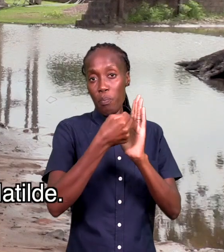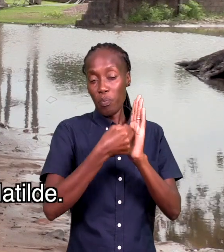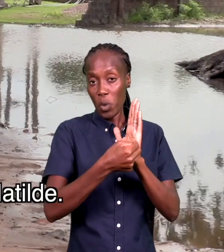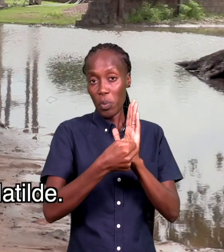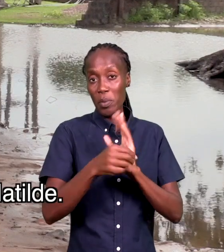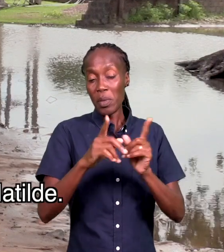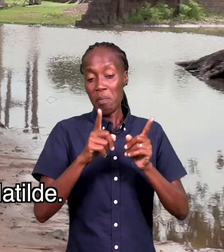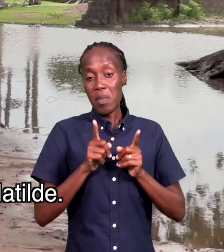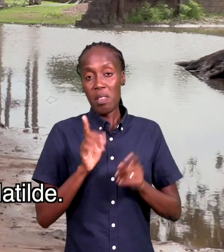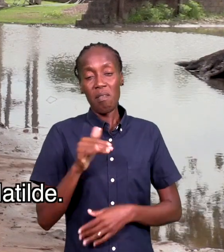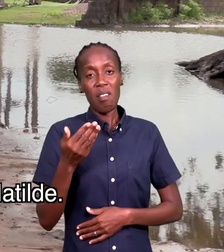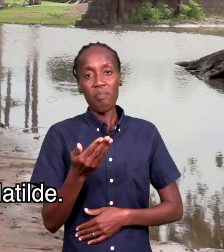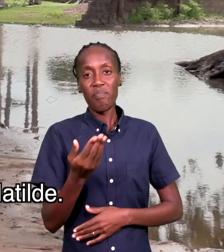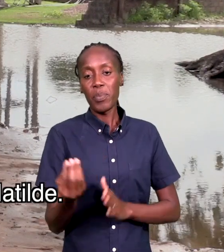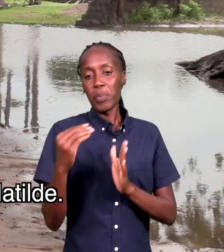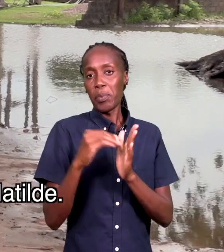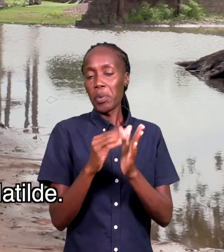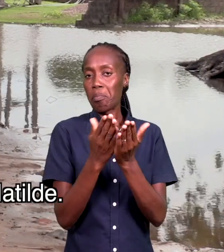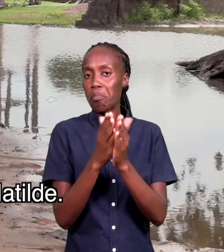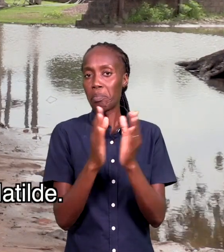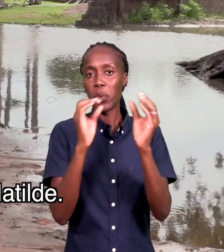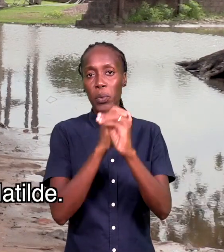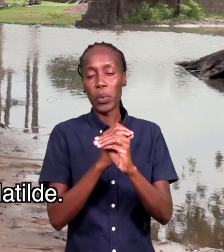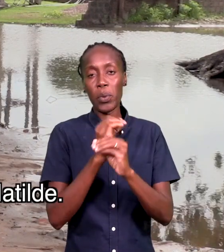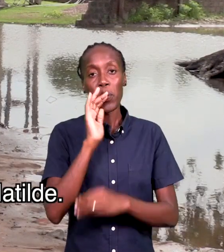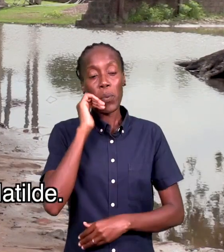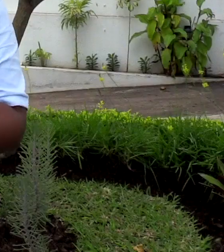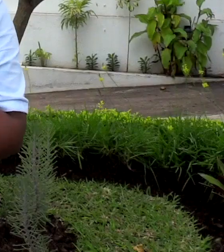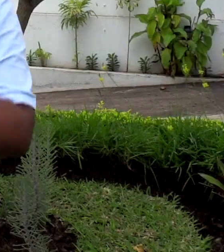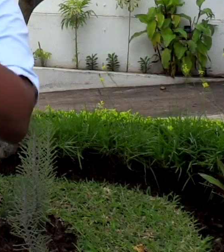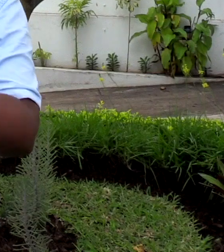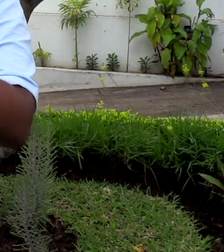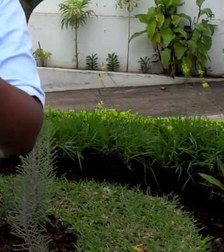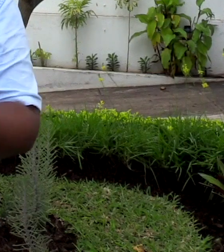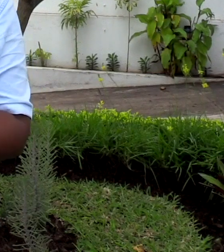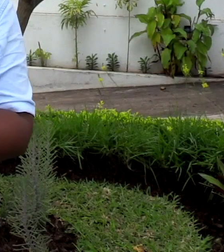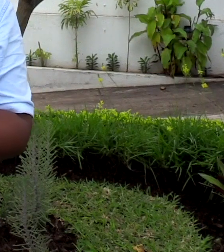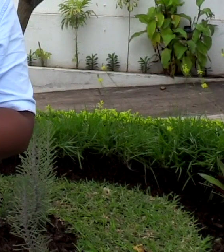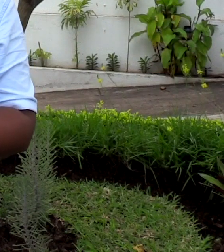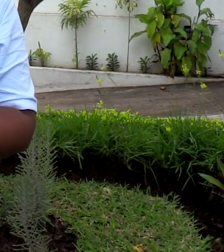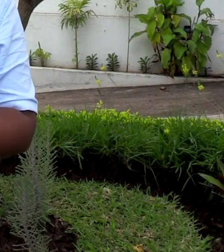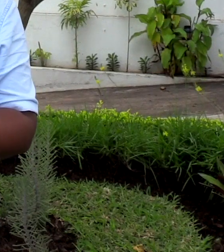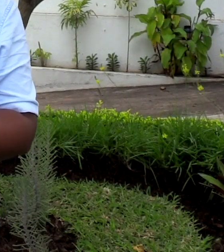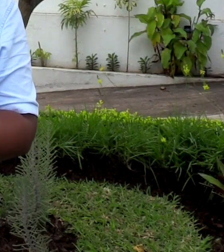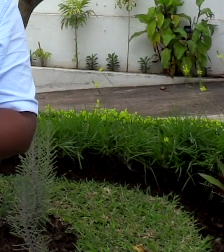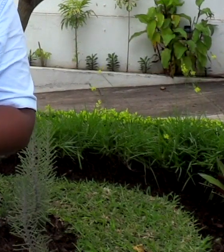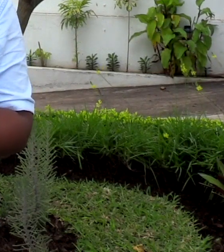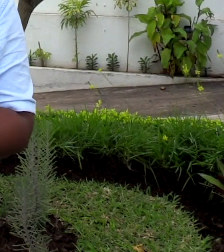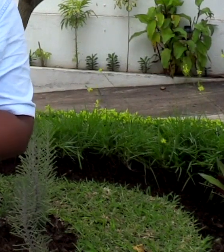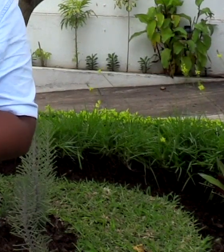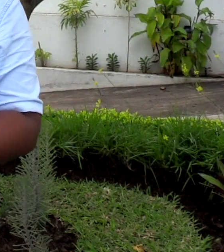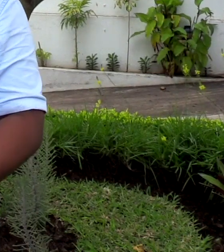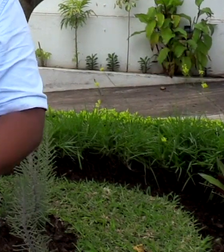consegui registrar a menina Matilde. Pela idade, Matilde já devia